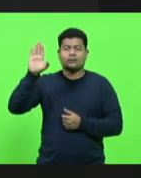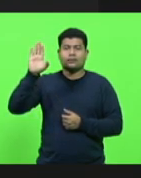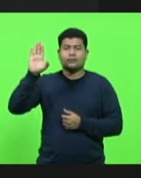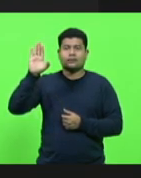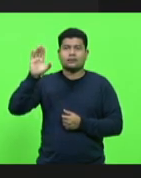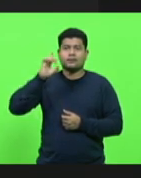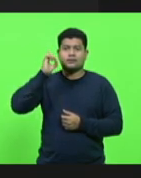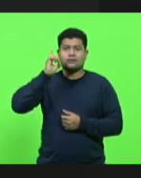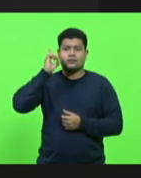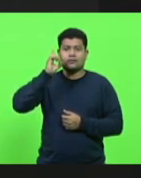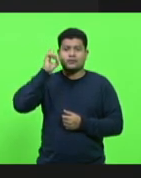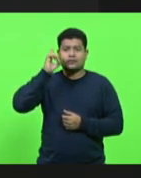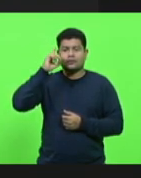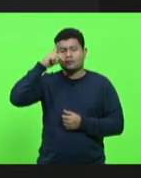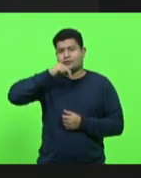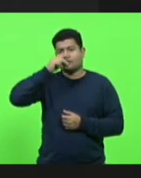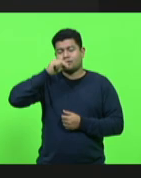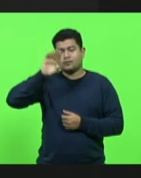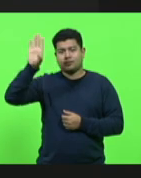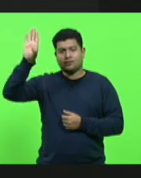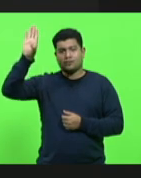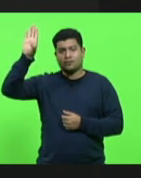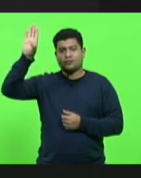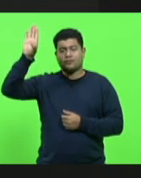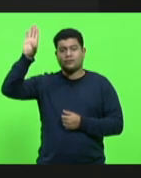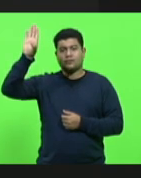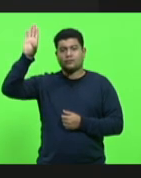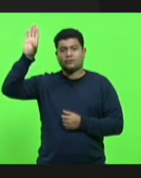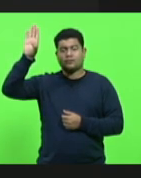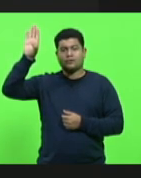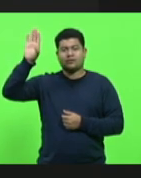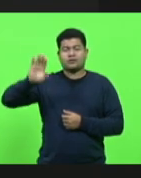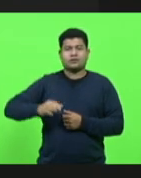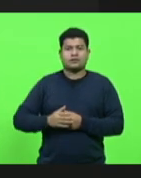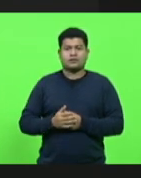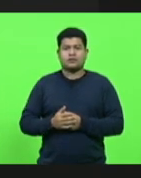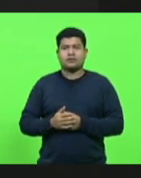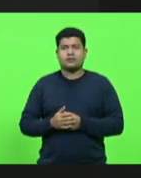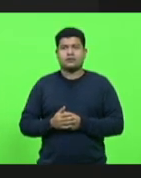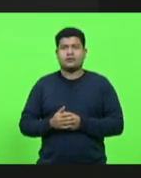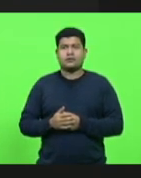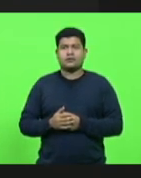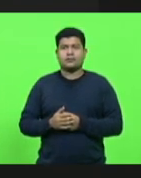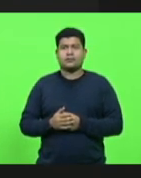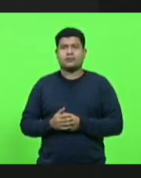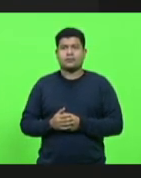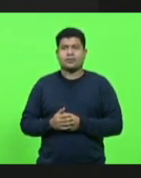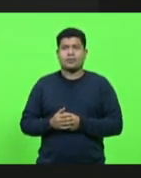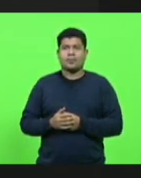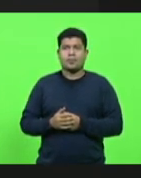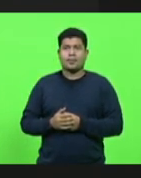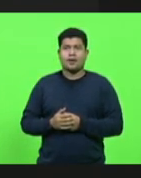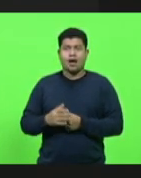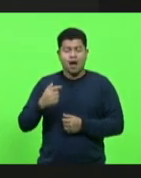presidente. Pela ordem, senhor presidente. Pois não. Pela ordem. Pois não.